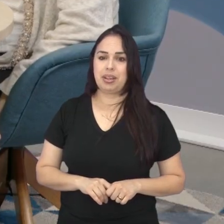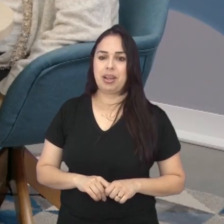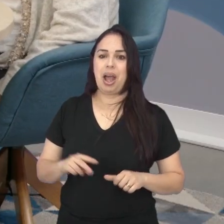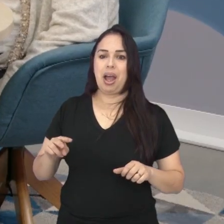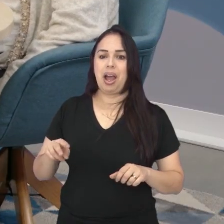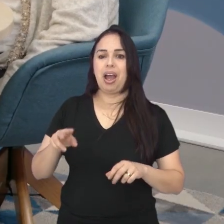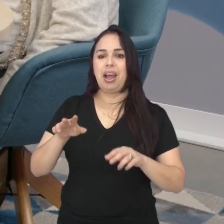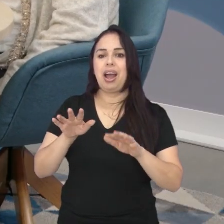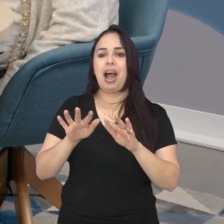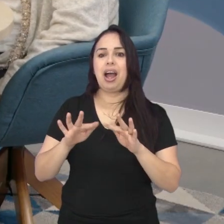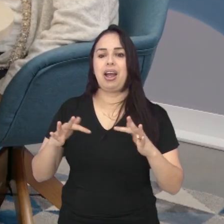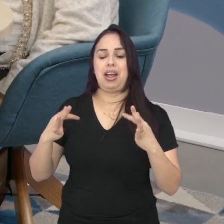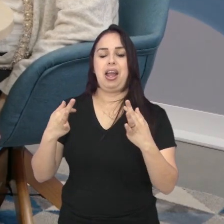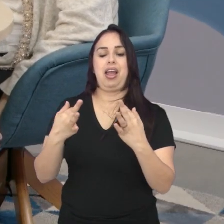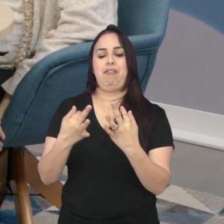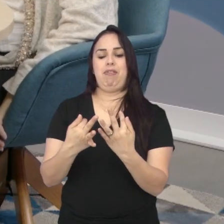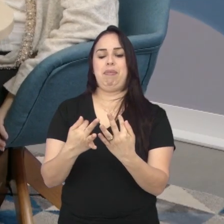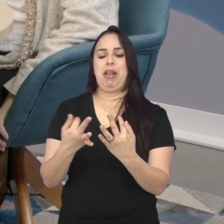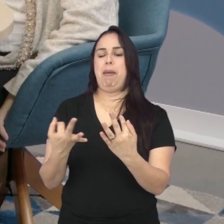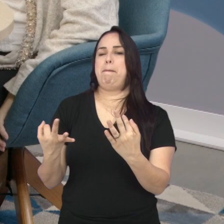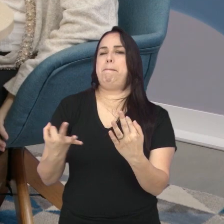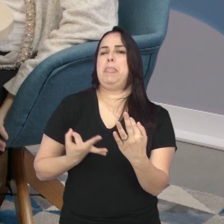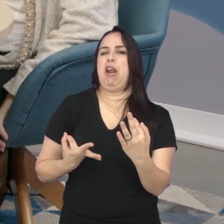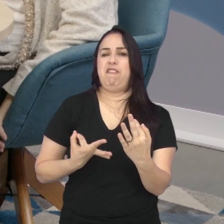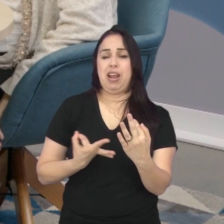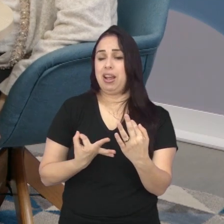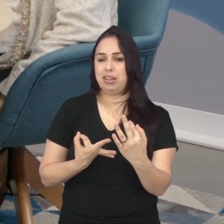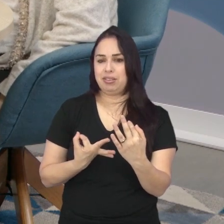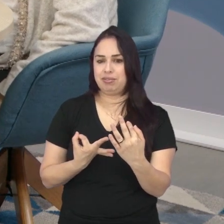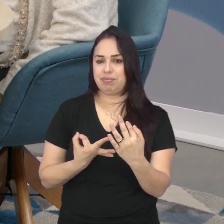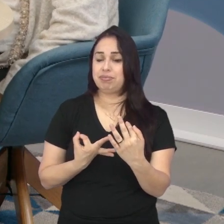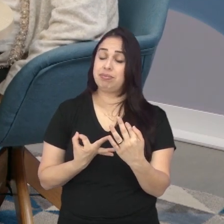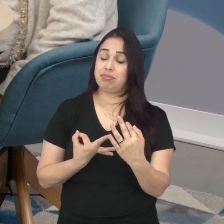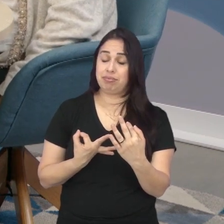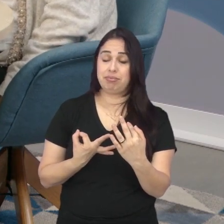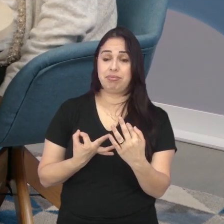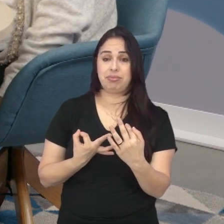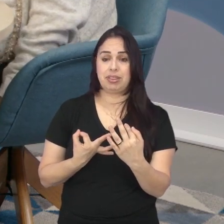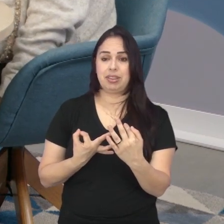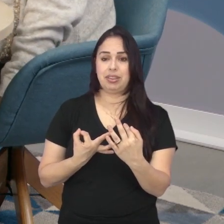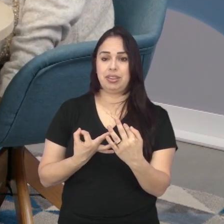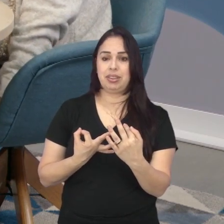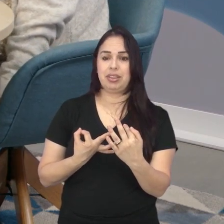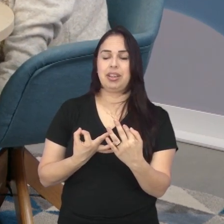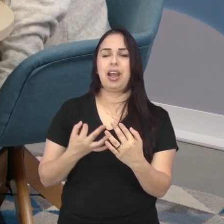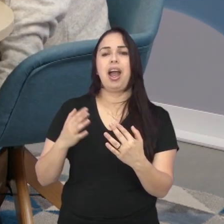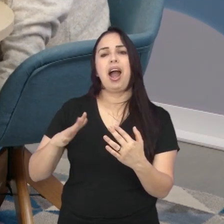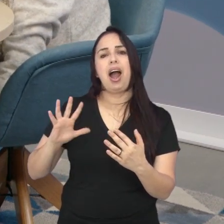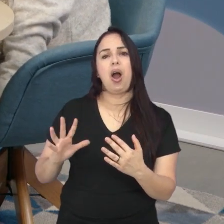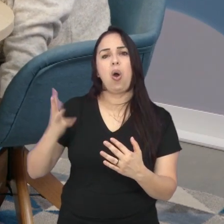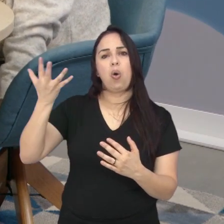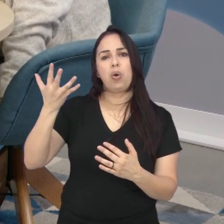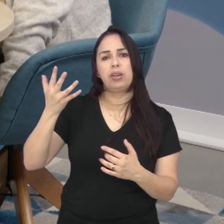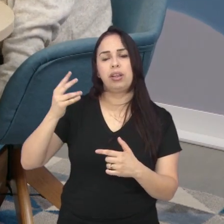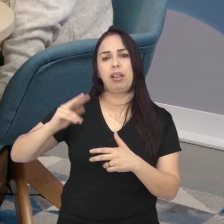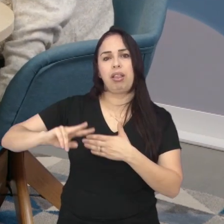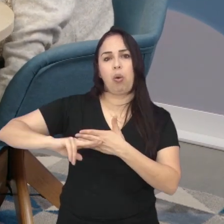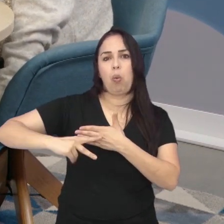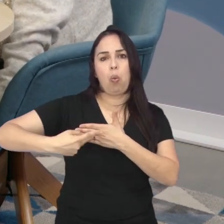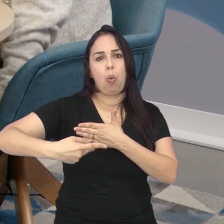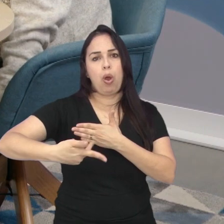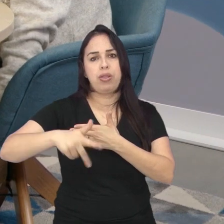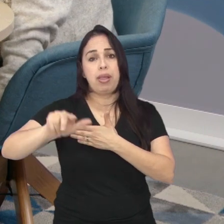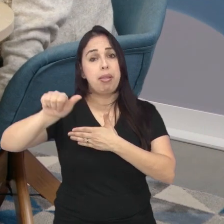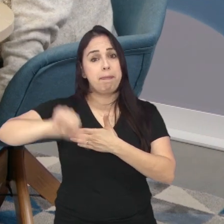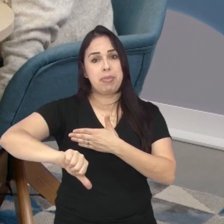da família como uma instituição sagrada, né? E isso acaba promovendo uma série de